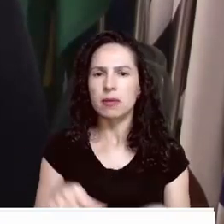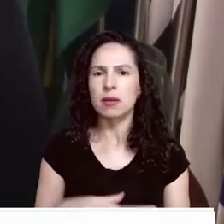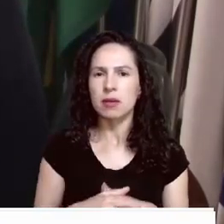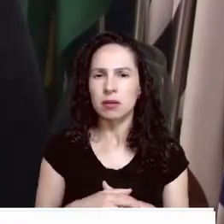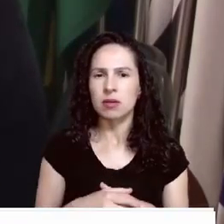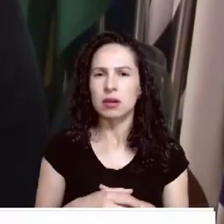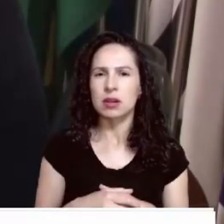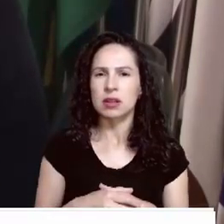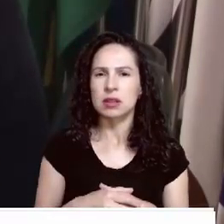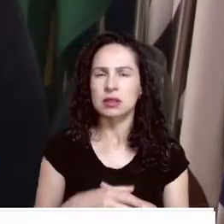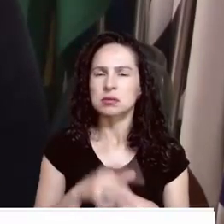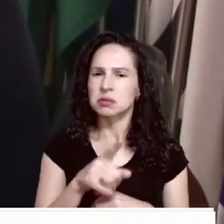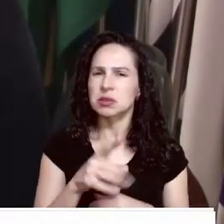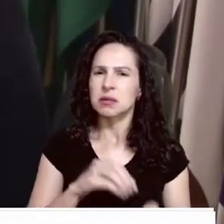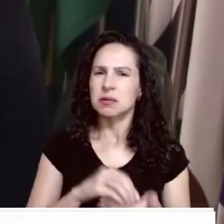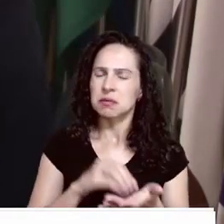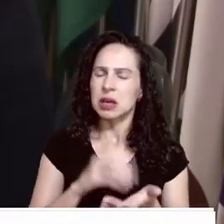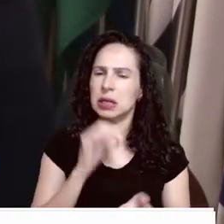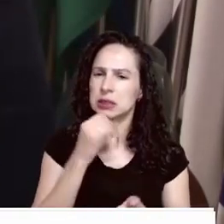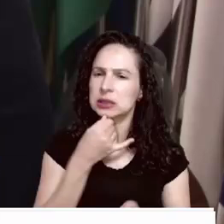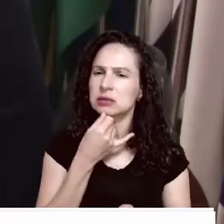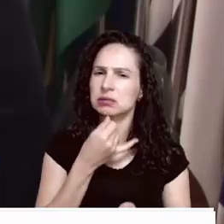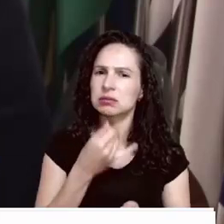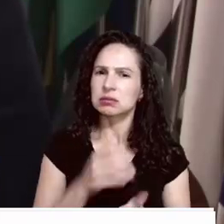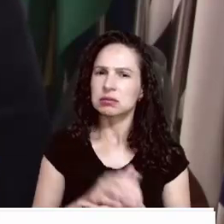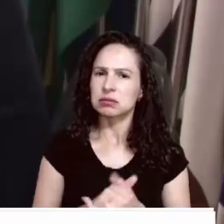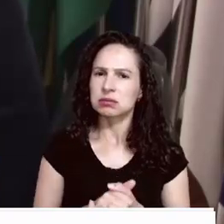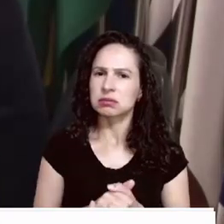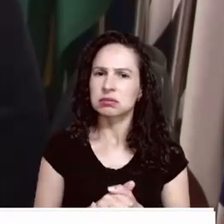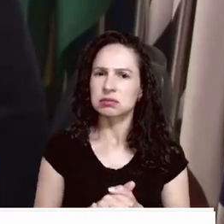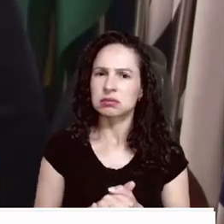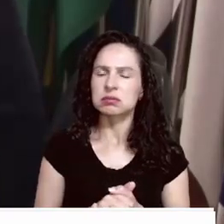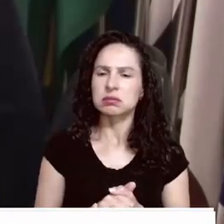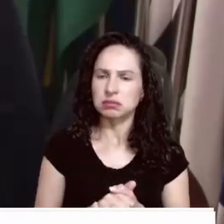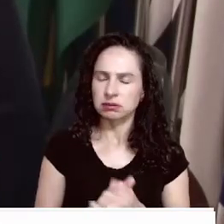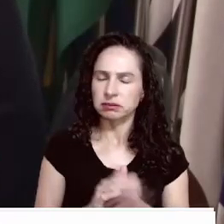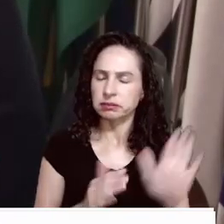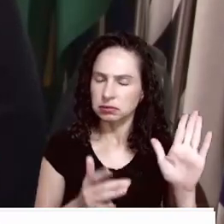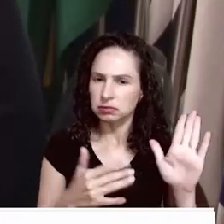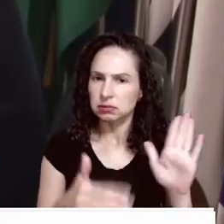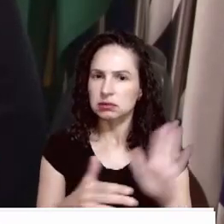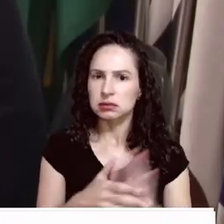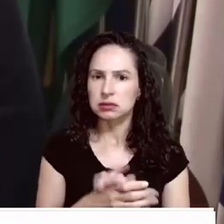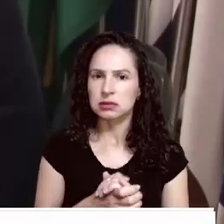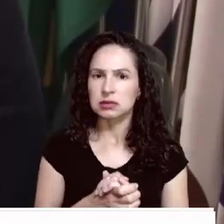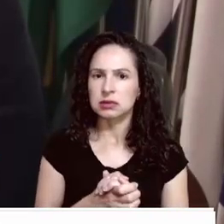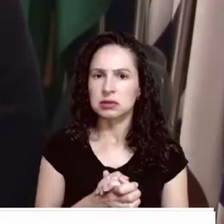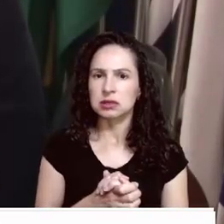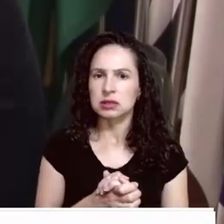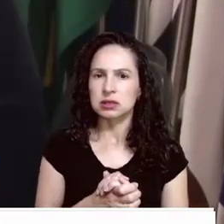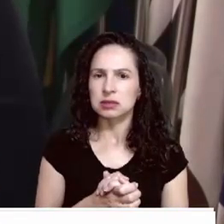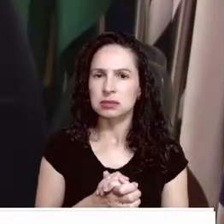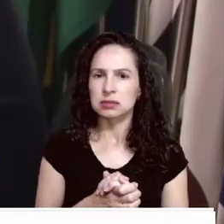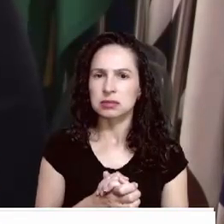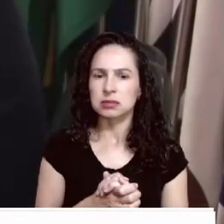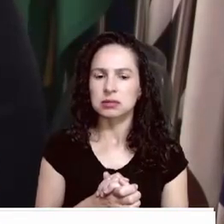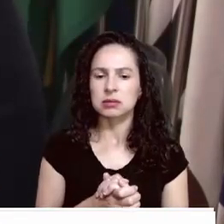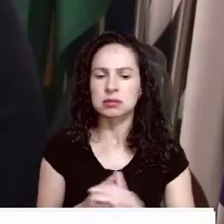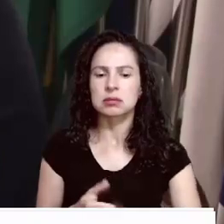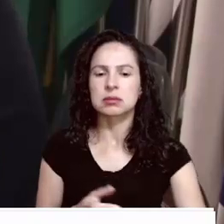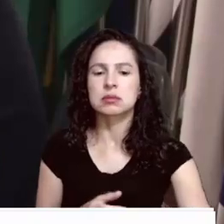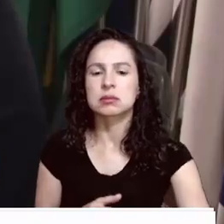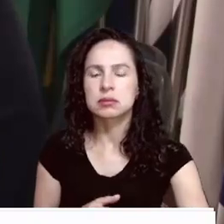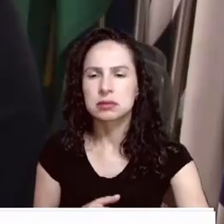extremamente infeliz. Extremamente. Olá, presidente. Eu já vou dar a palavra para o senhor. E não vou retrucar, Vossa Excelência. Eu ouvi toda a sessão.